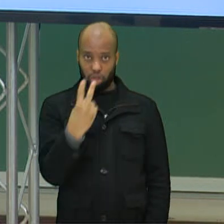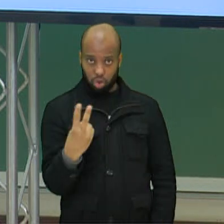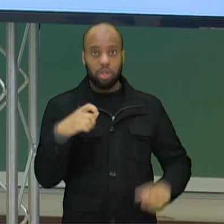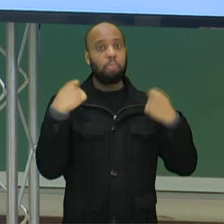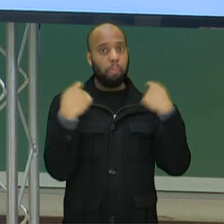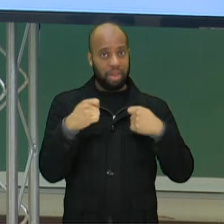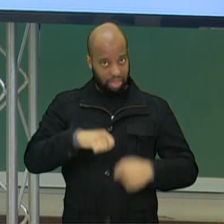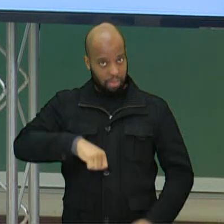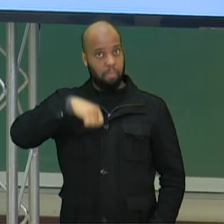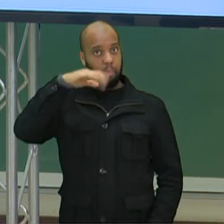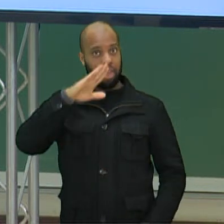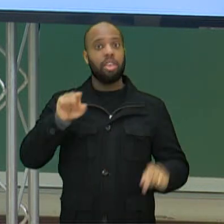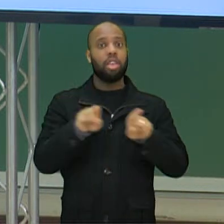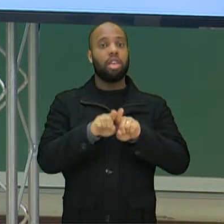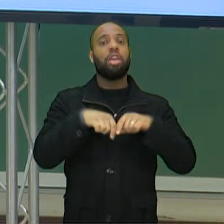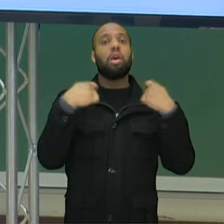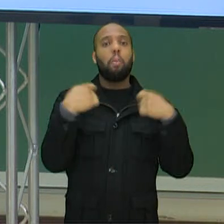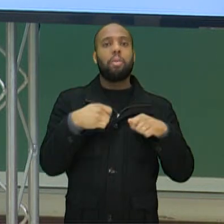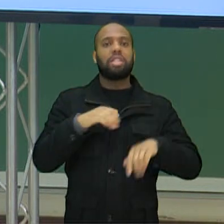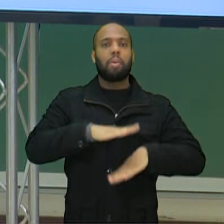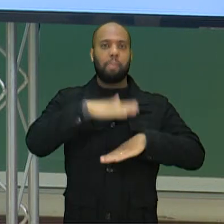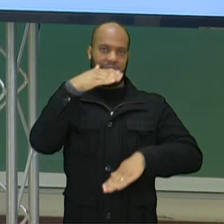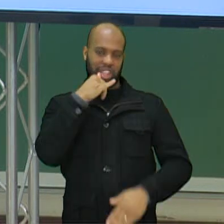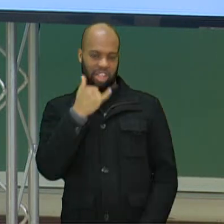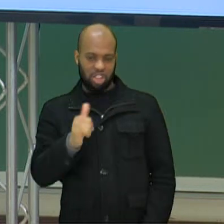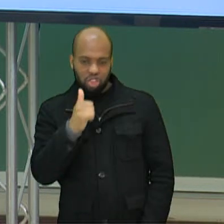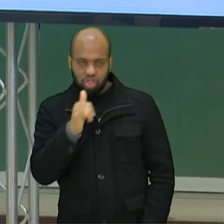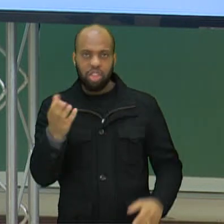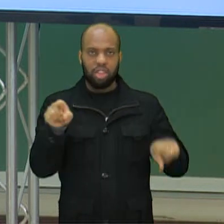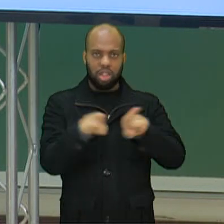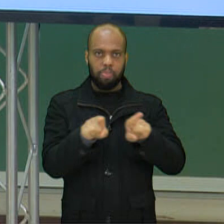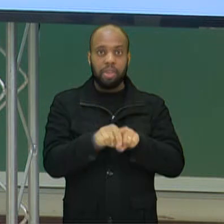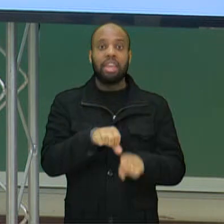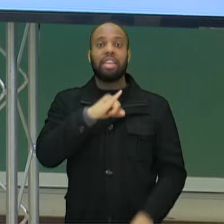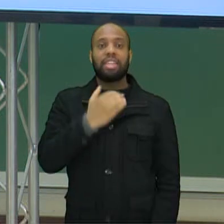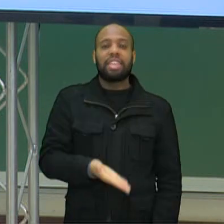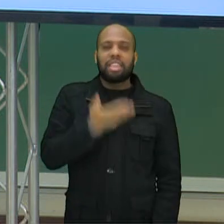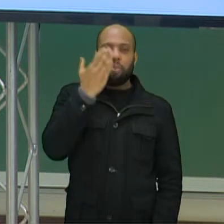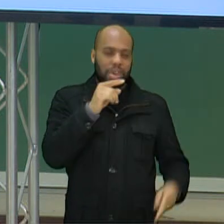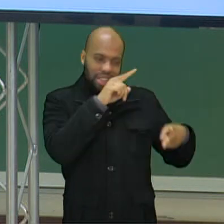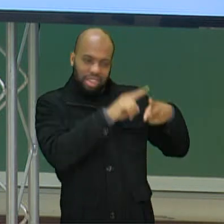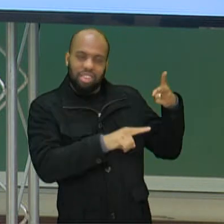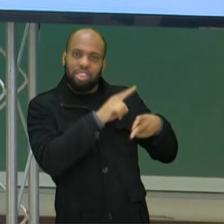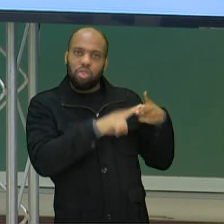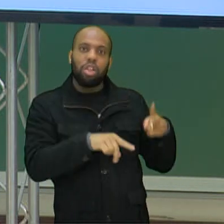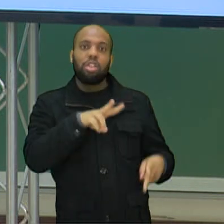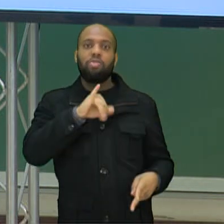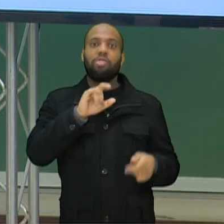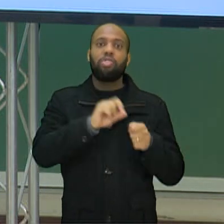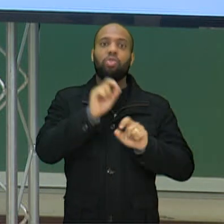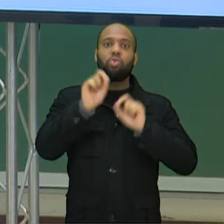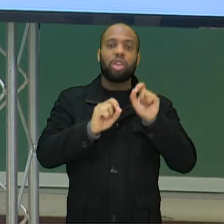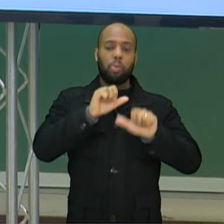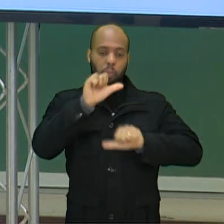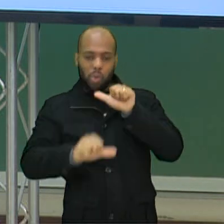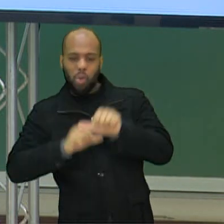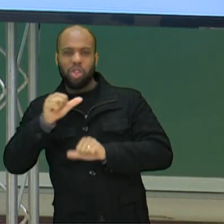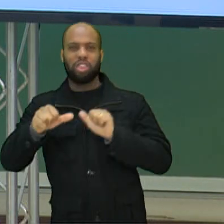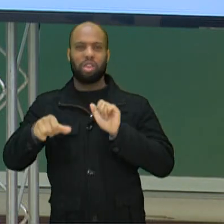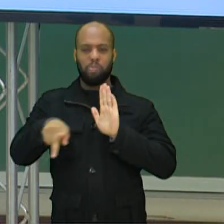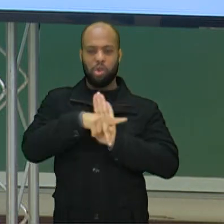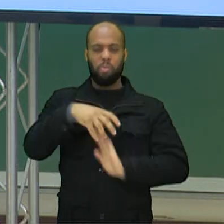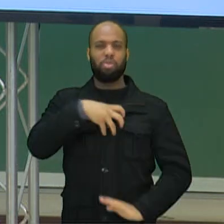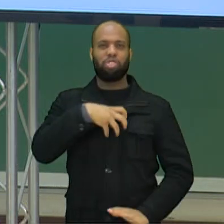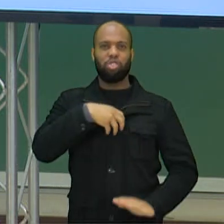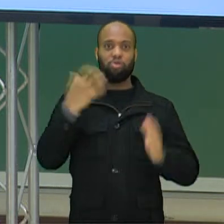oxigênio quanto de fontes energéticas. E o aumento dessas demandas vai provocar uma alteração no